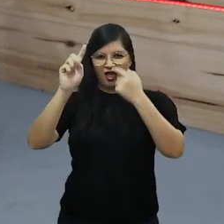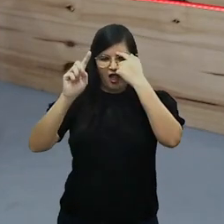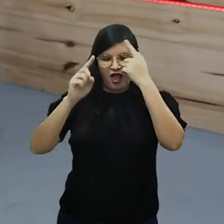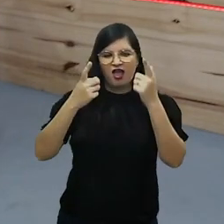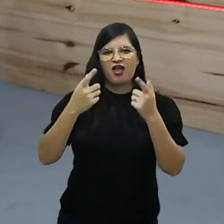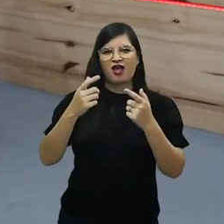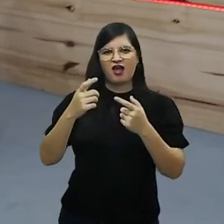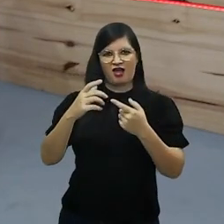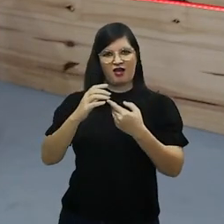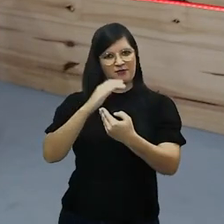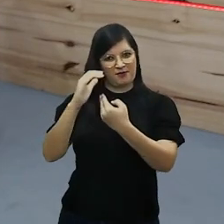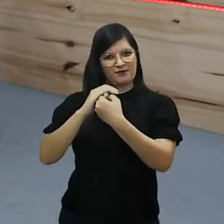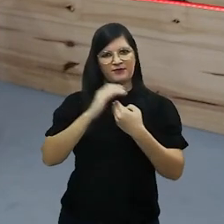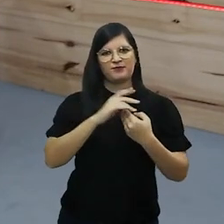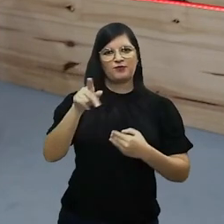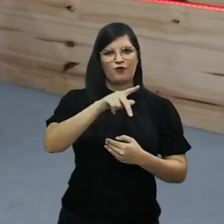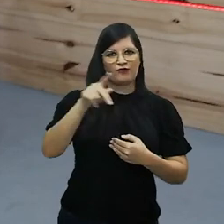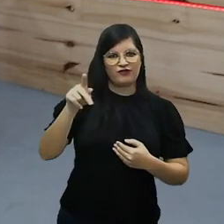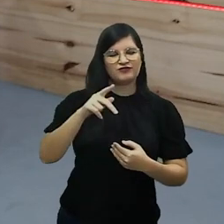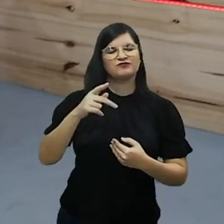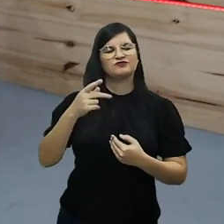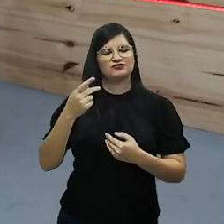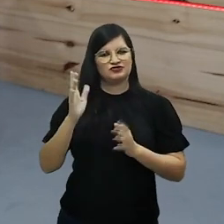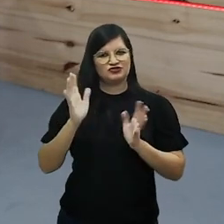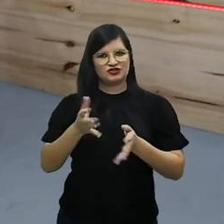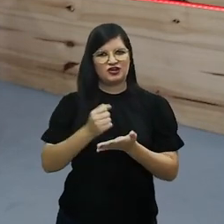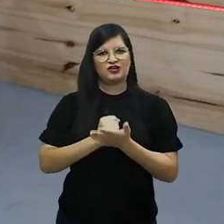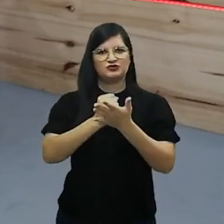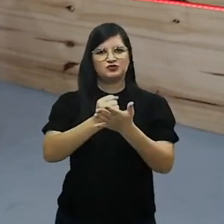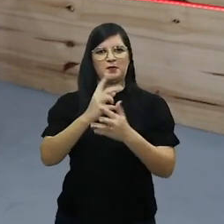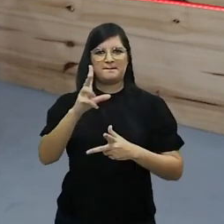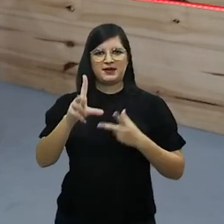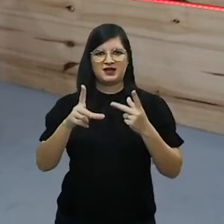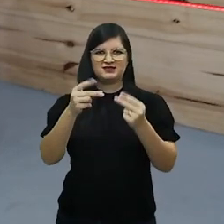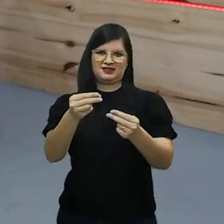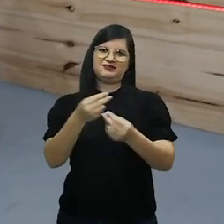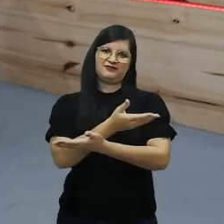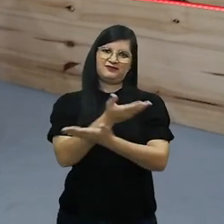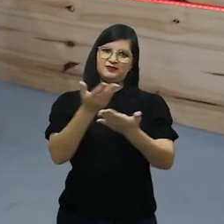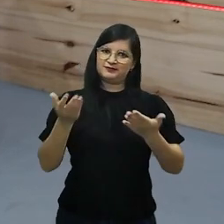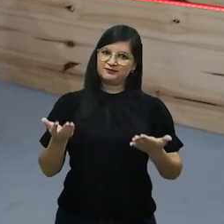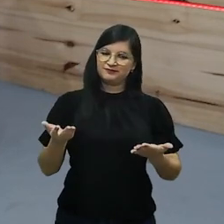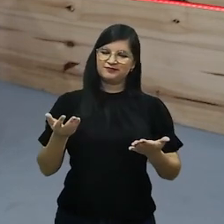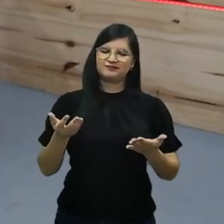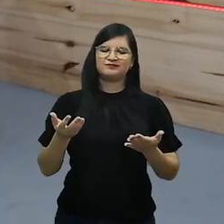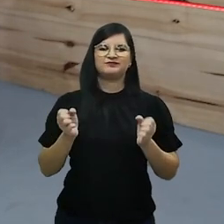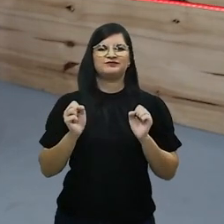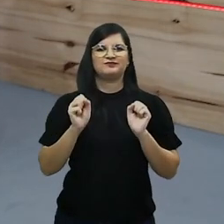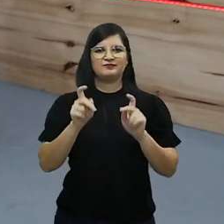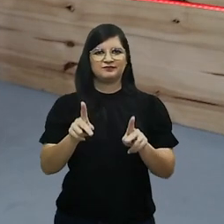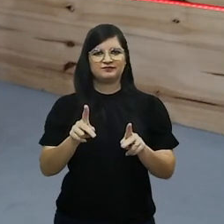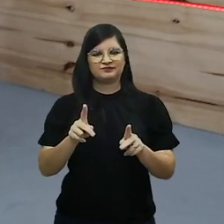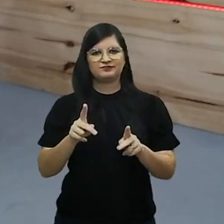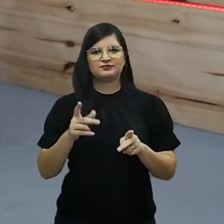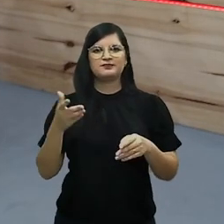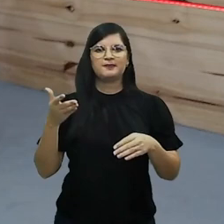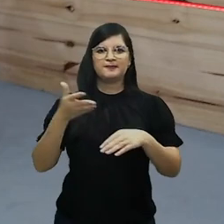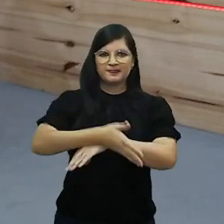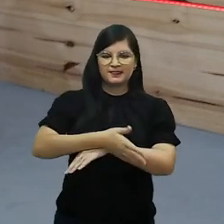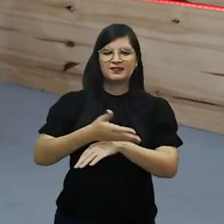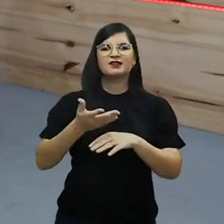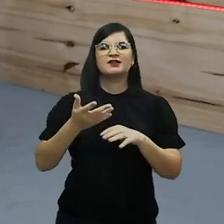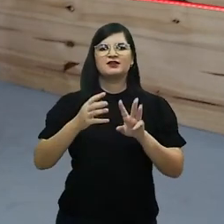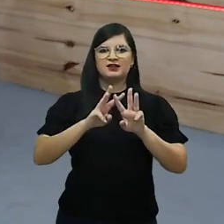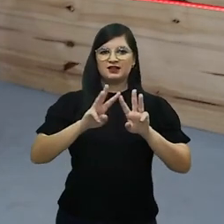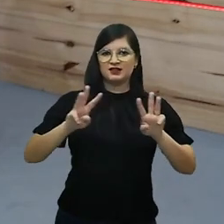dicas que o nosso professor aqui deu, né, de presente para vocês. Tá bom? Então, entra aí no